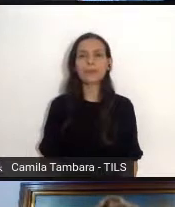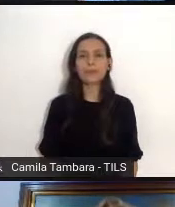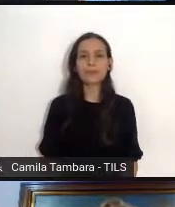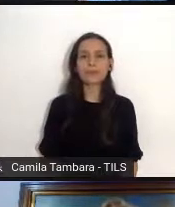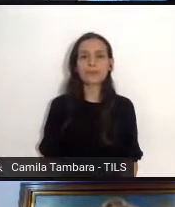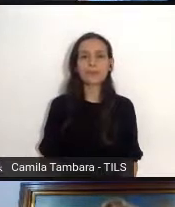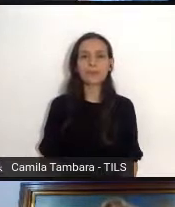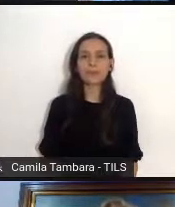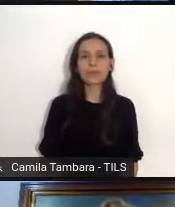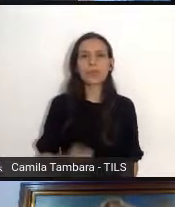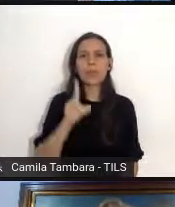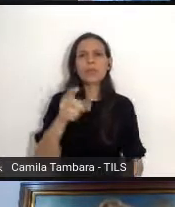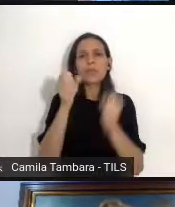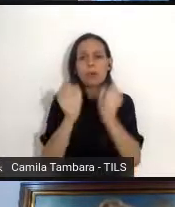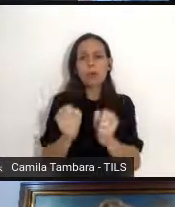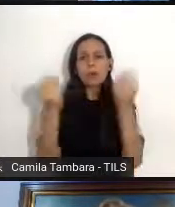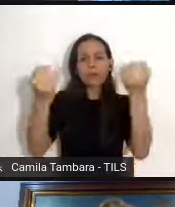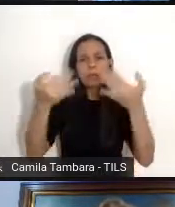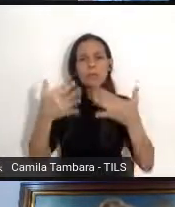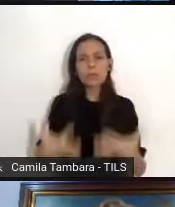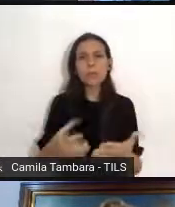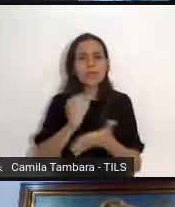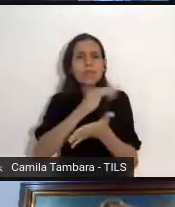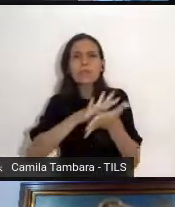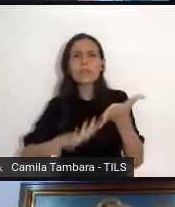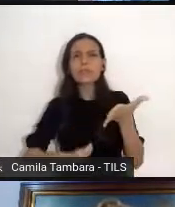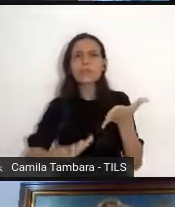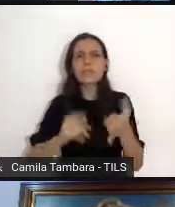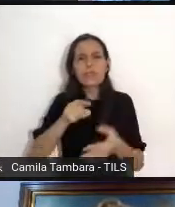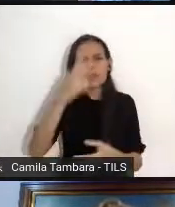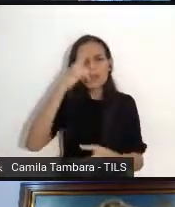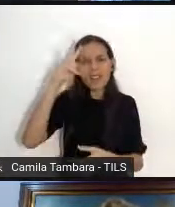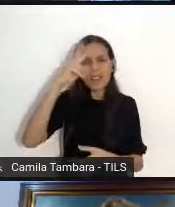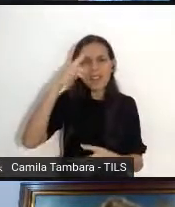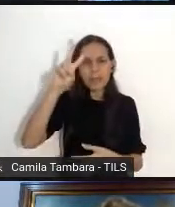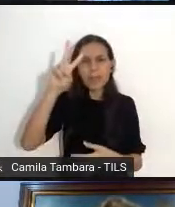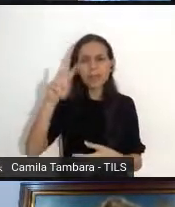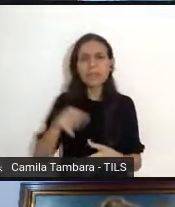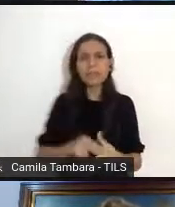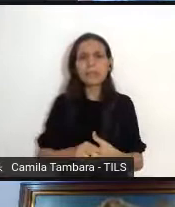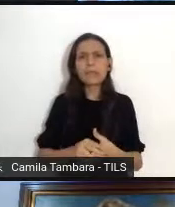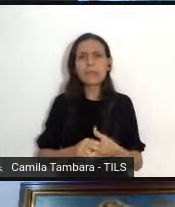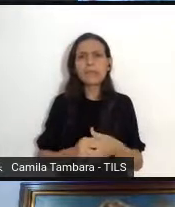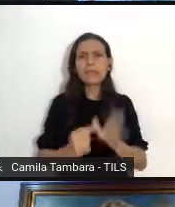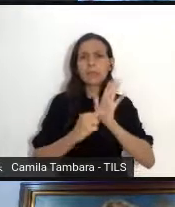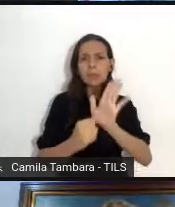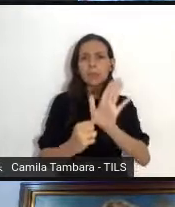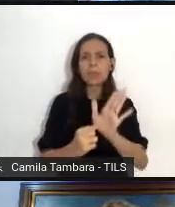Você pode nos explicar sobre essa atividade aí? Você lembra de memória? Essa que está passando na tela?